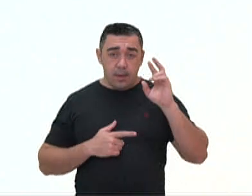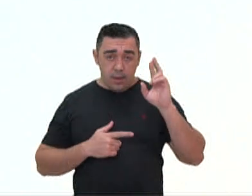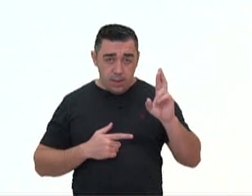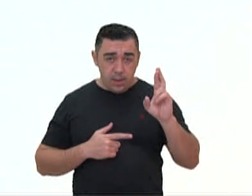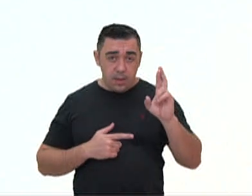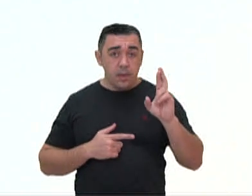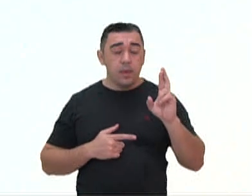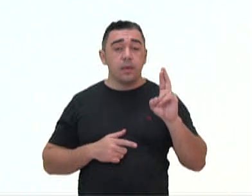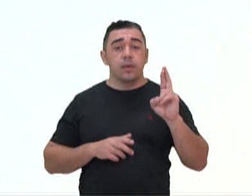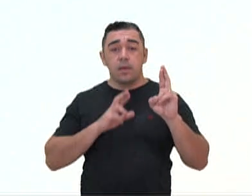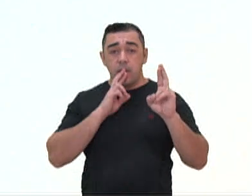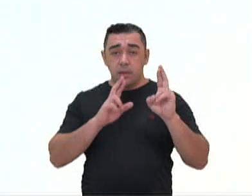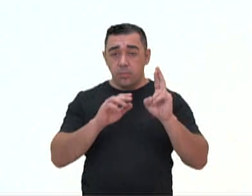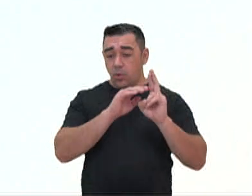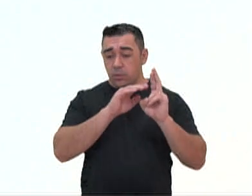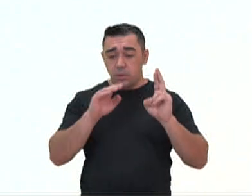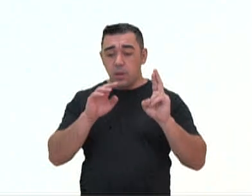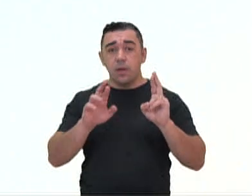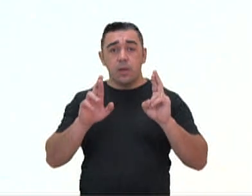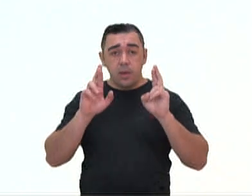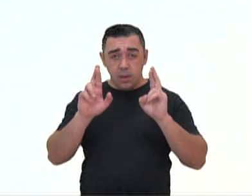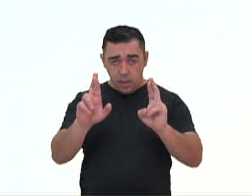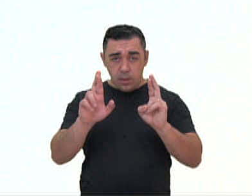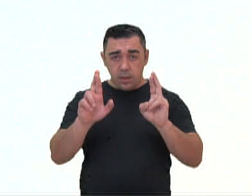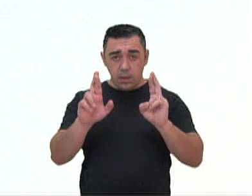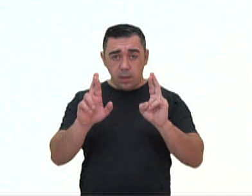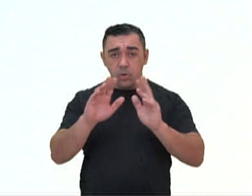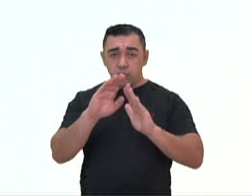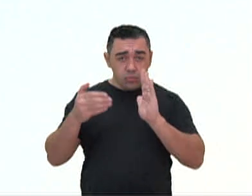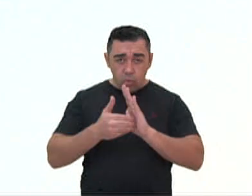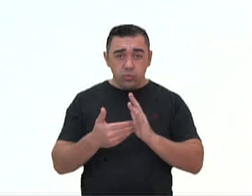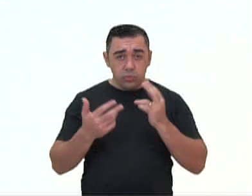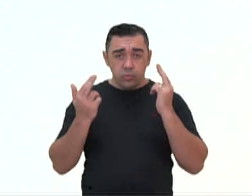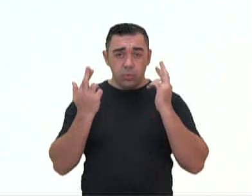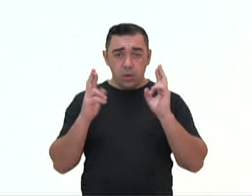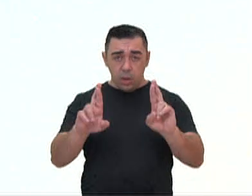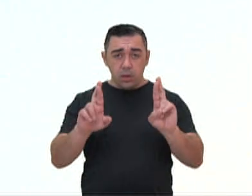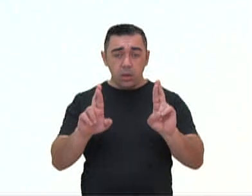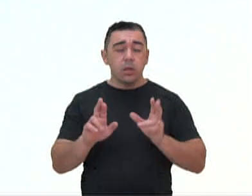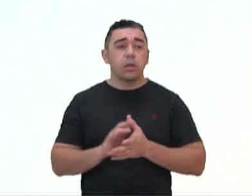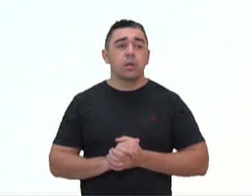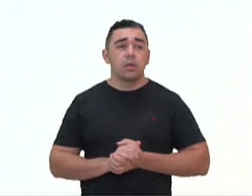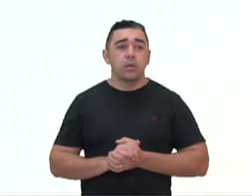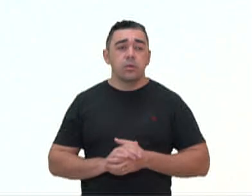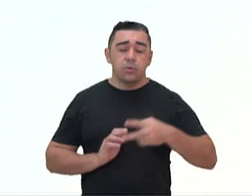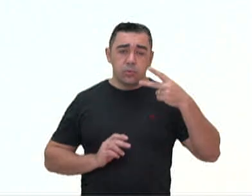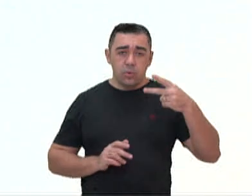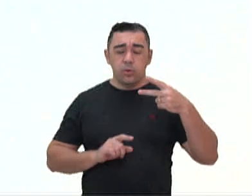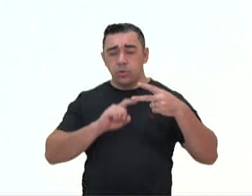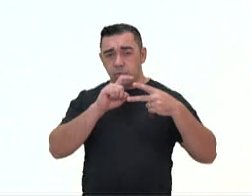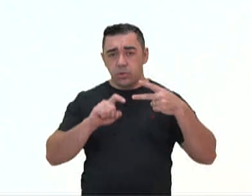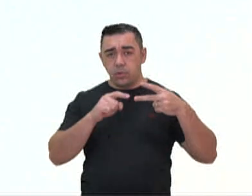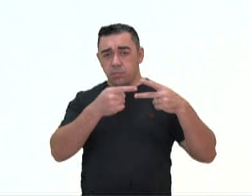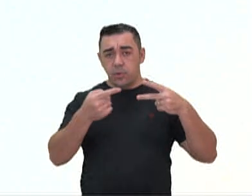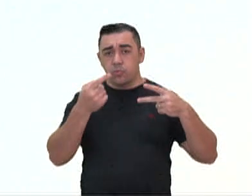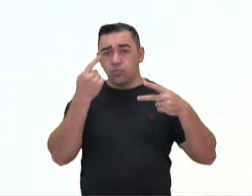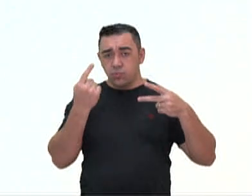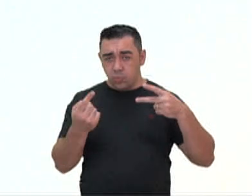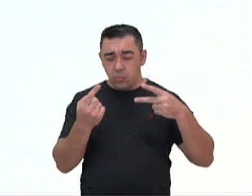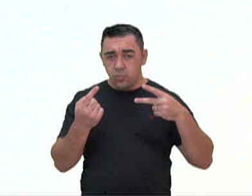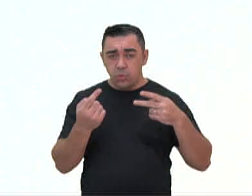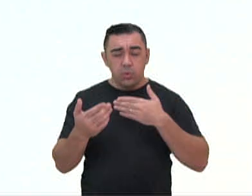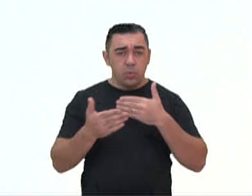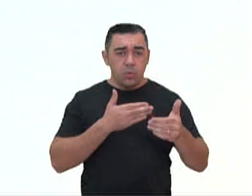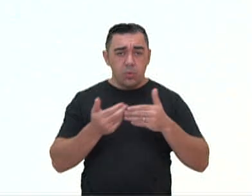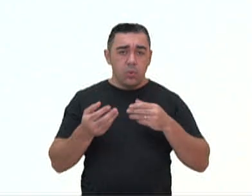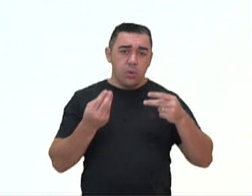todos os reais. E eu pergunto para vocês, essa função 2x menos 1, qualquer valor real